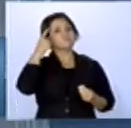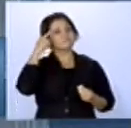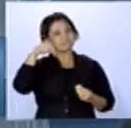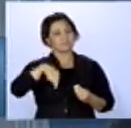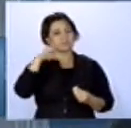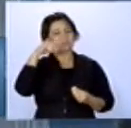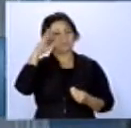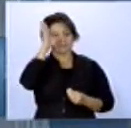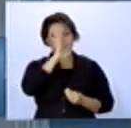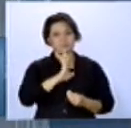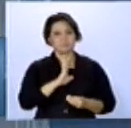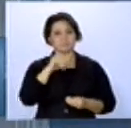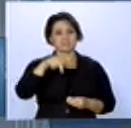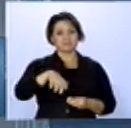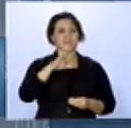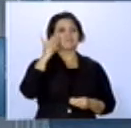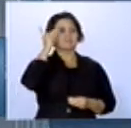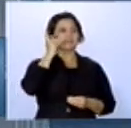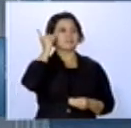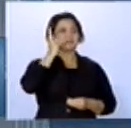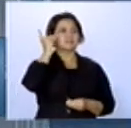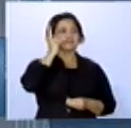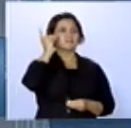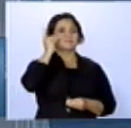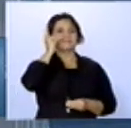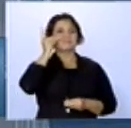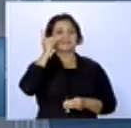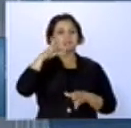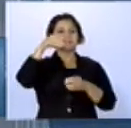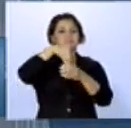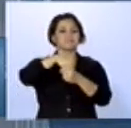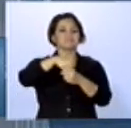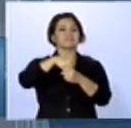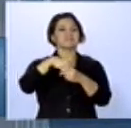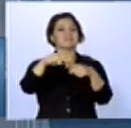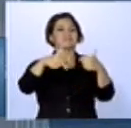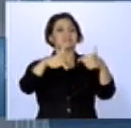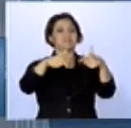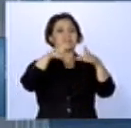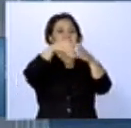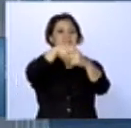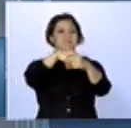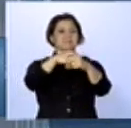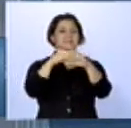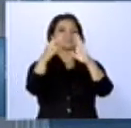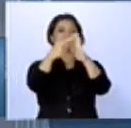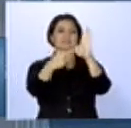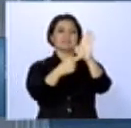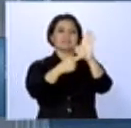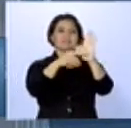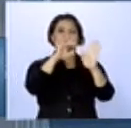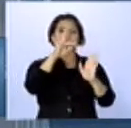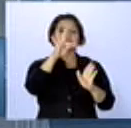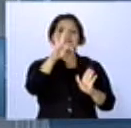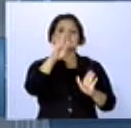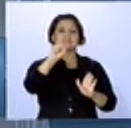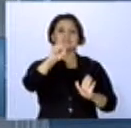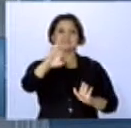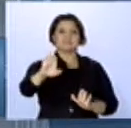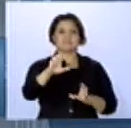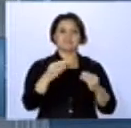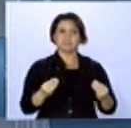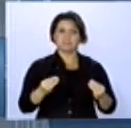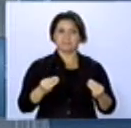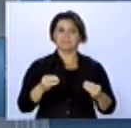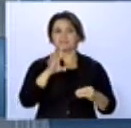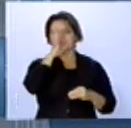Brasil se os deputados compusessem o TSE hoje para poder regular o próprio o sistema de campanhas Existem